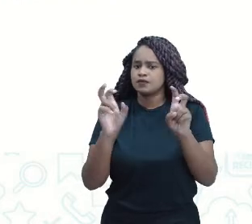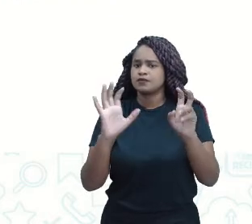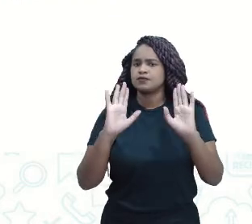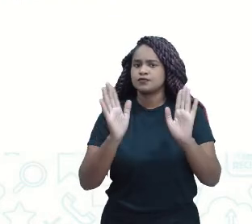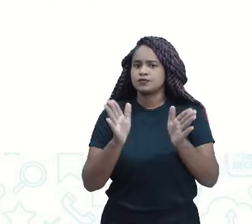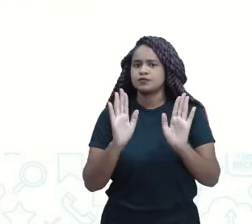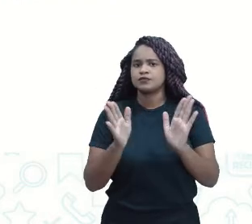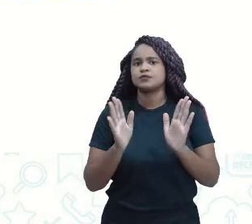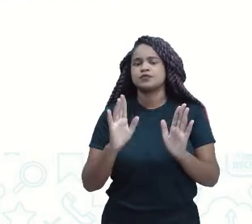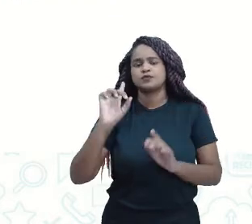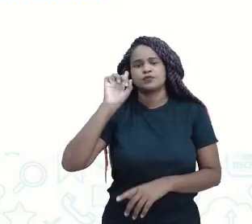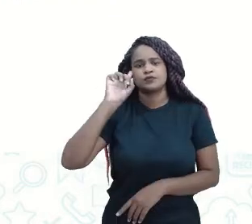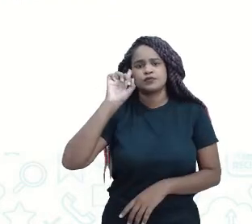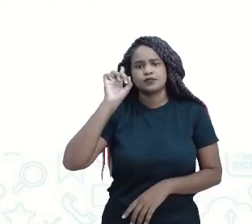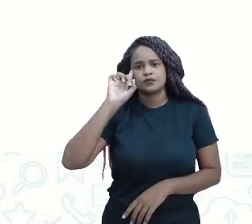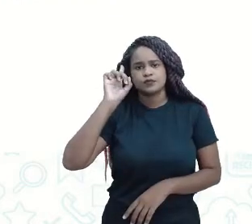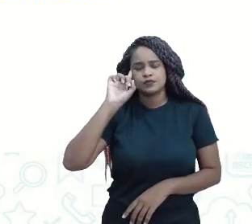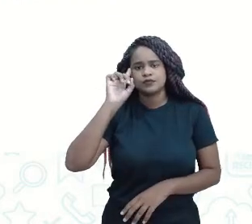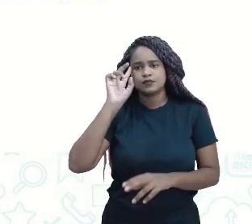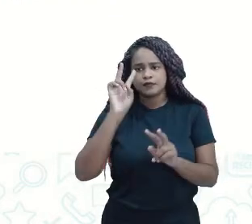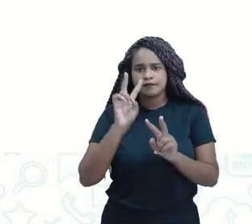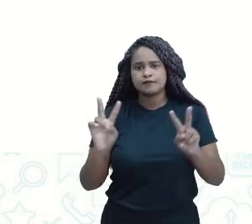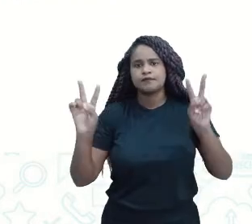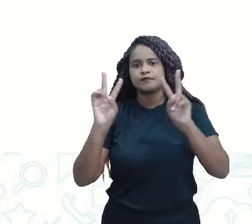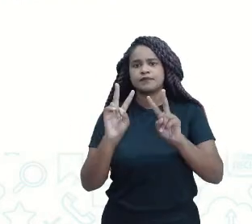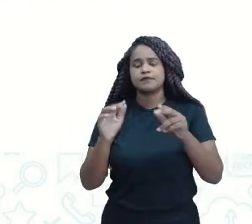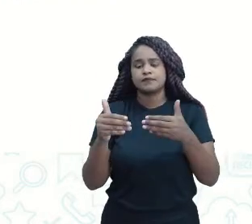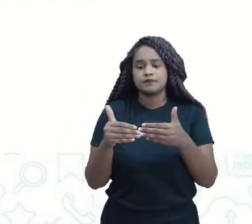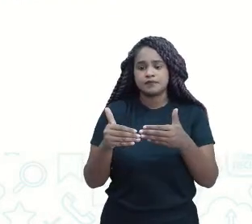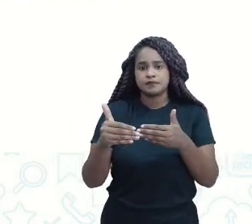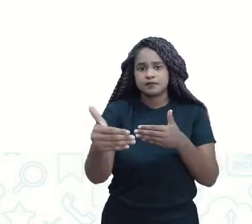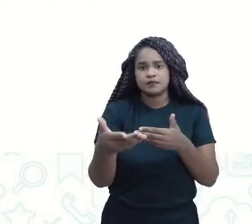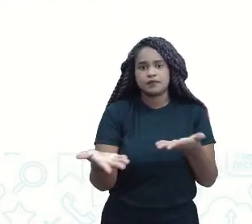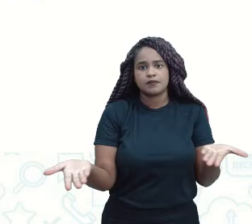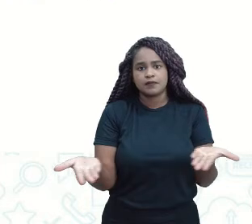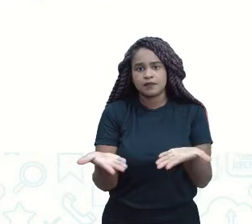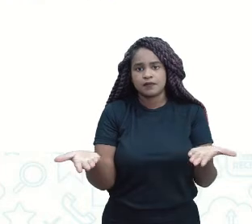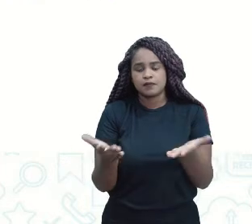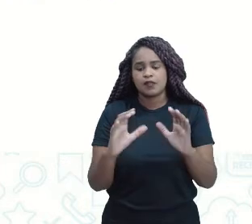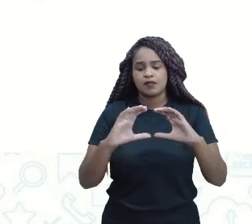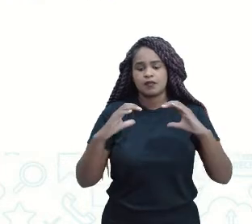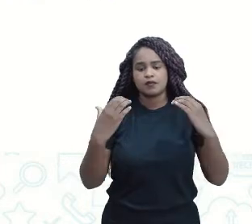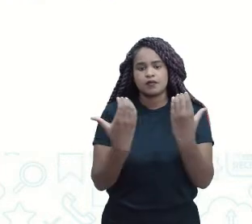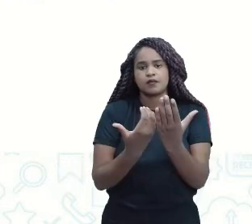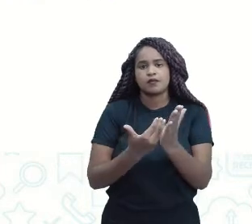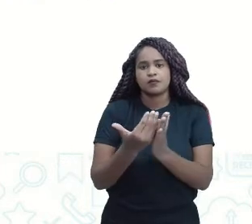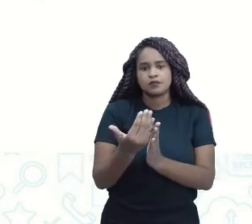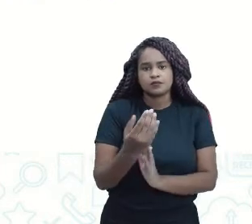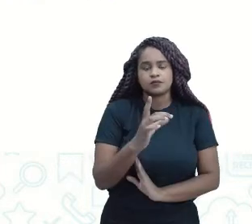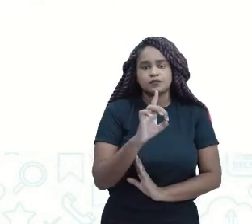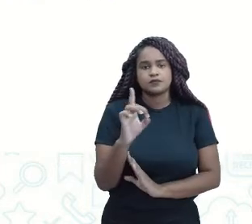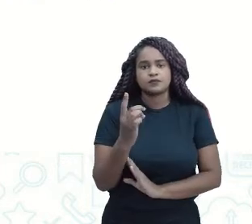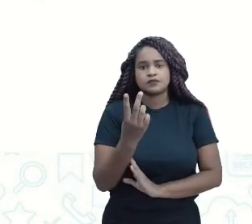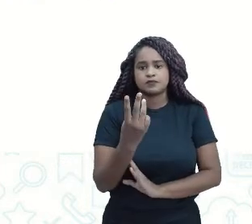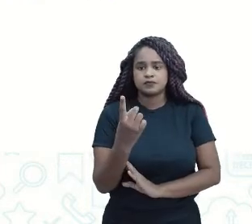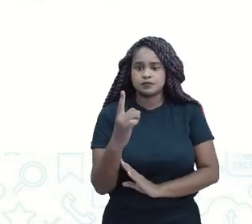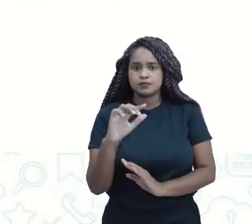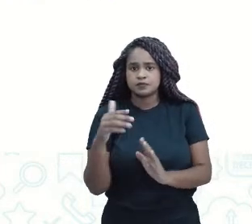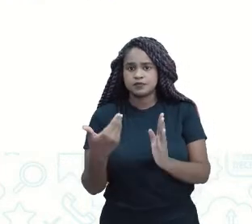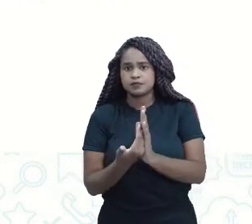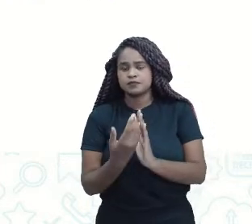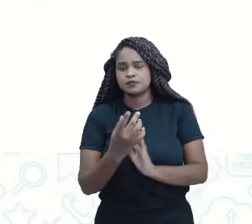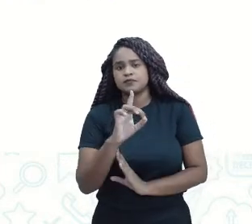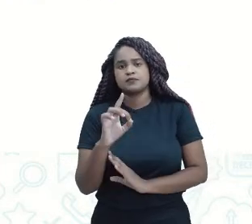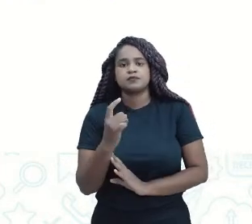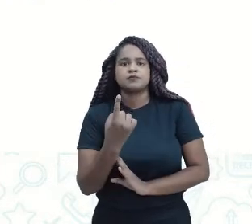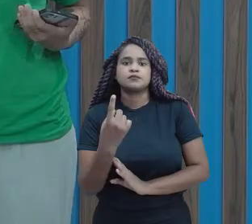abordar diariamente, e agora esse momento, né, que iniciou aí essa conferência desde o dia 31 e vai até o dia